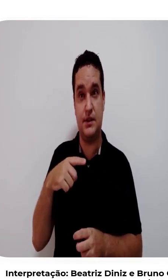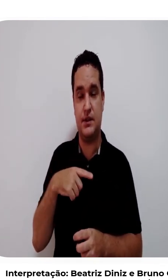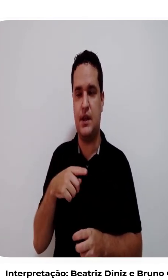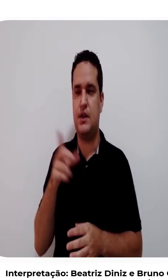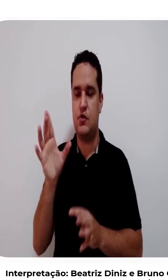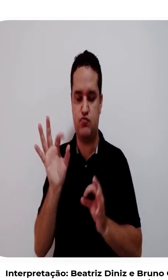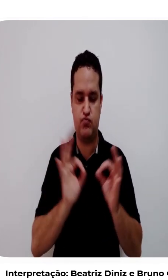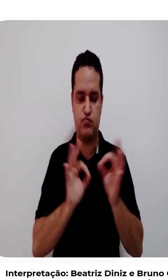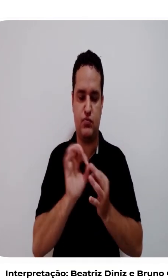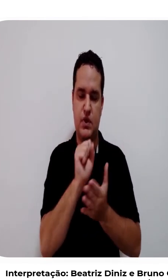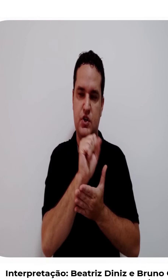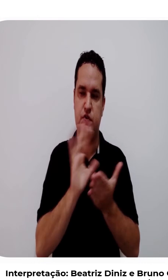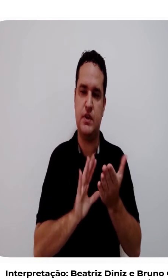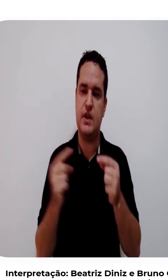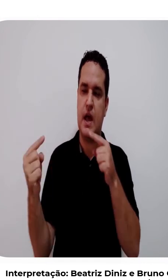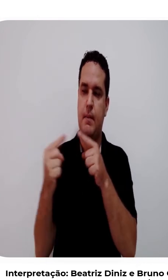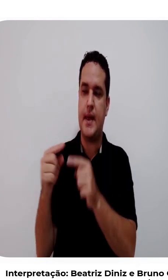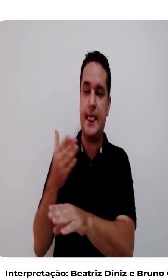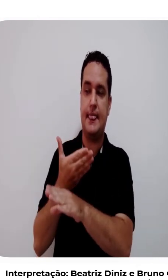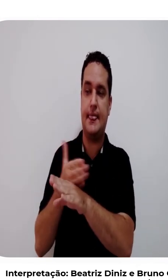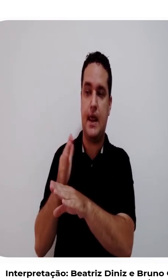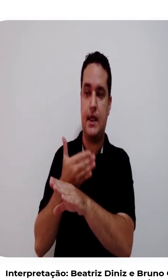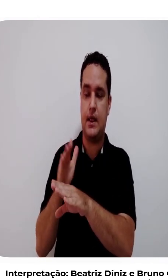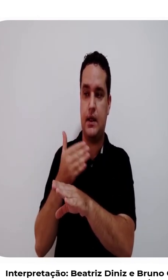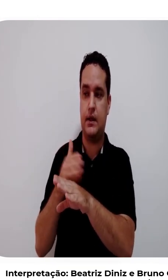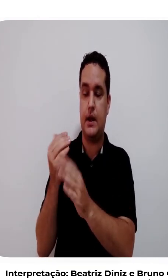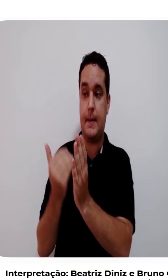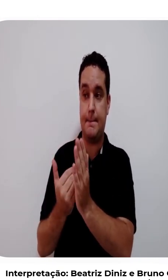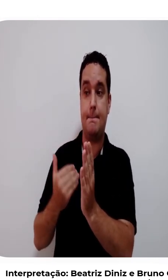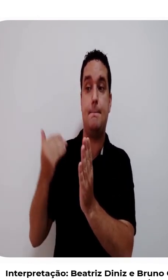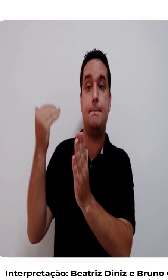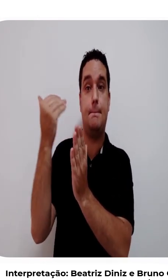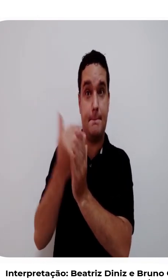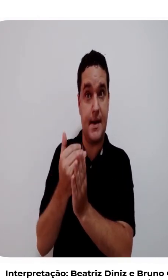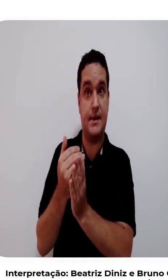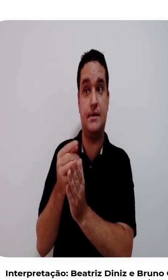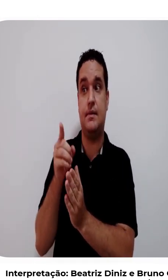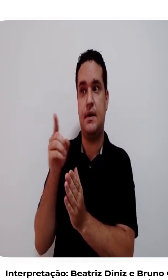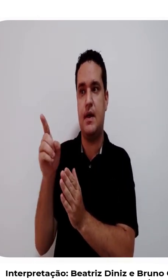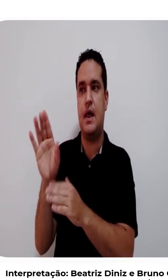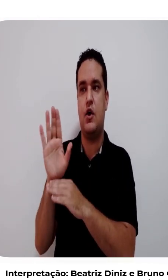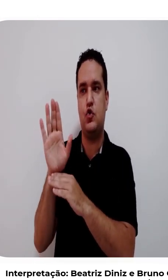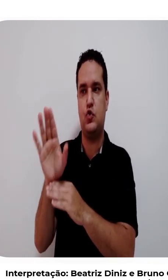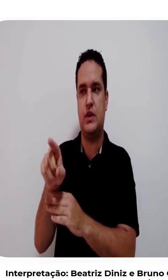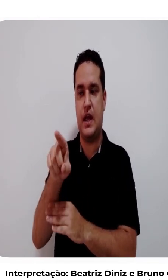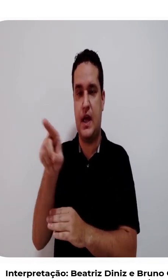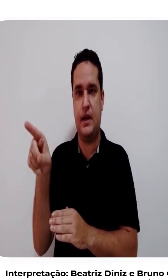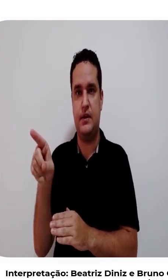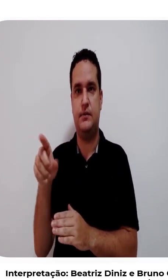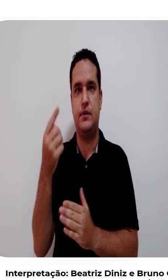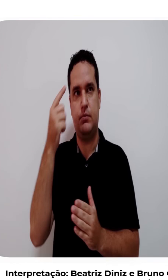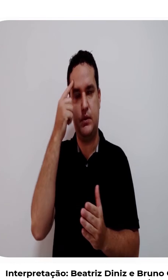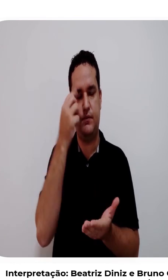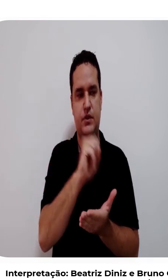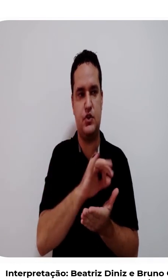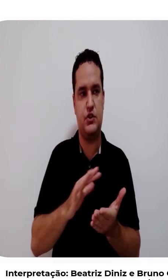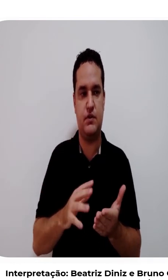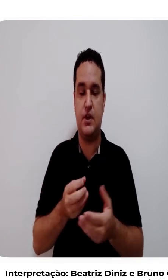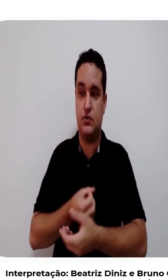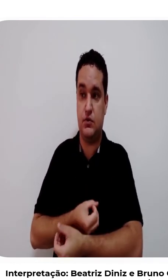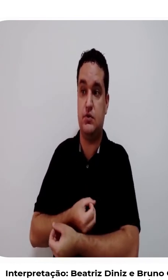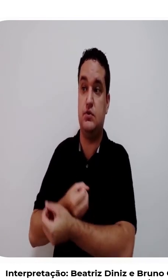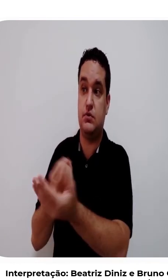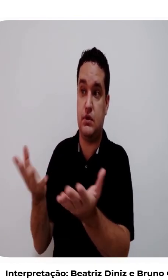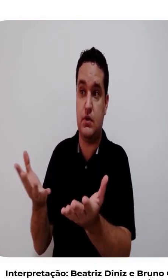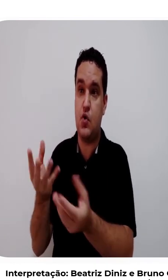pensa em atividades específicas para aquela dificuldade daquela criança e envia, quando a gente envia os kits, e a gente explica